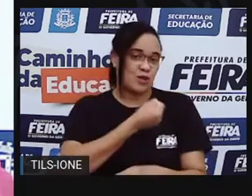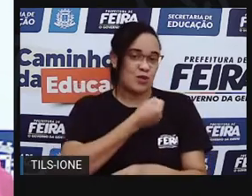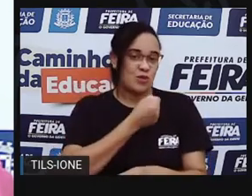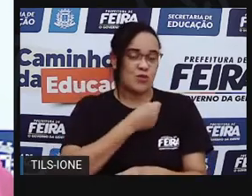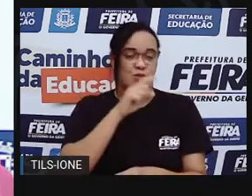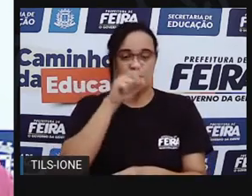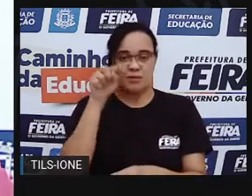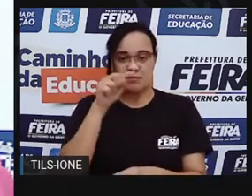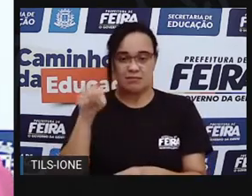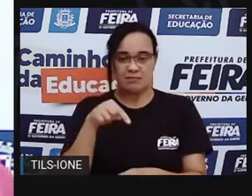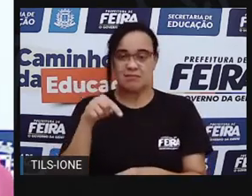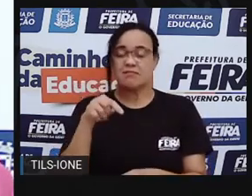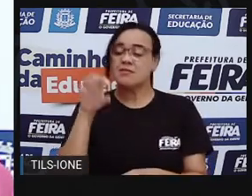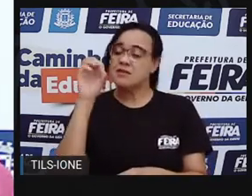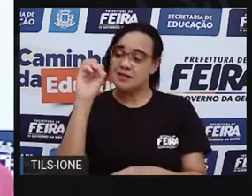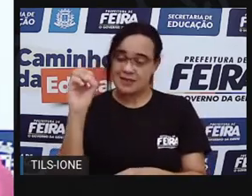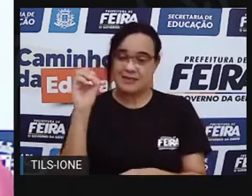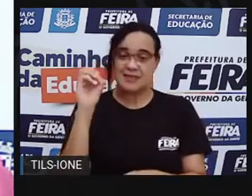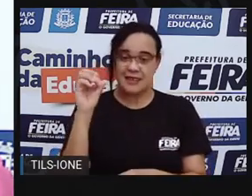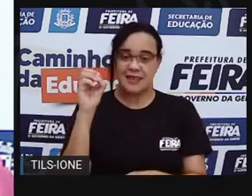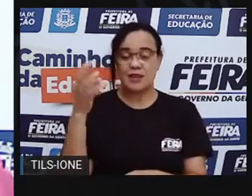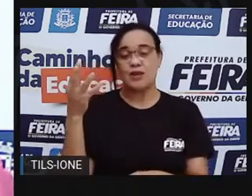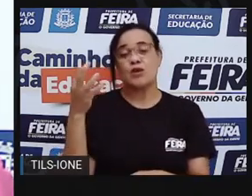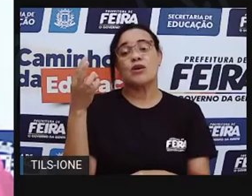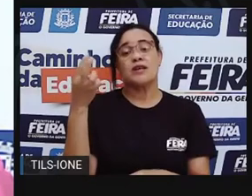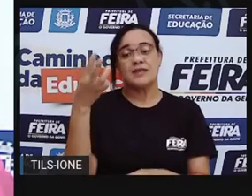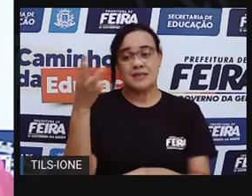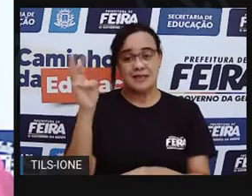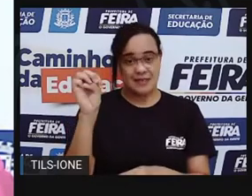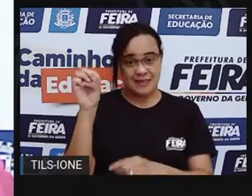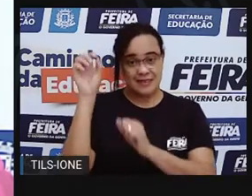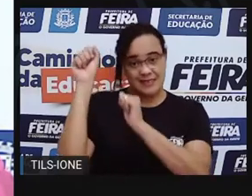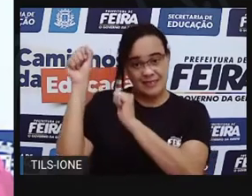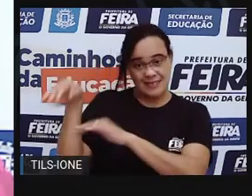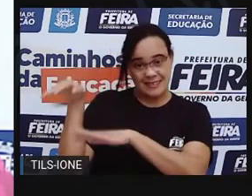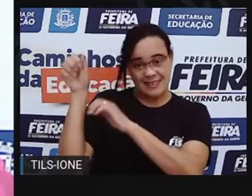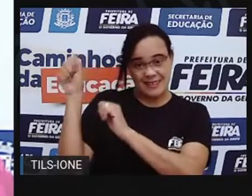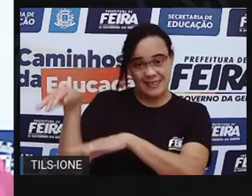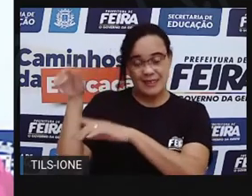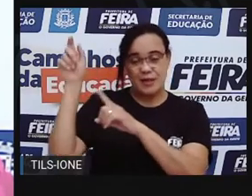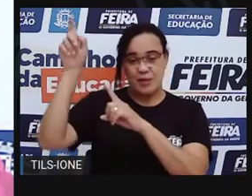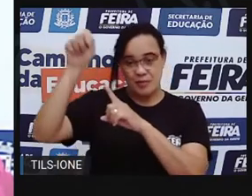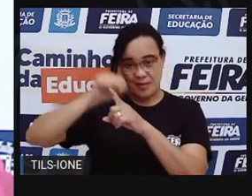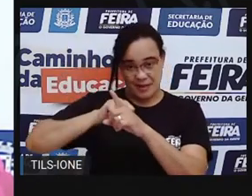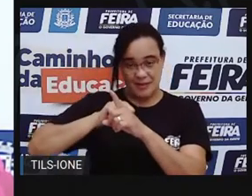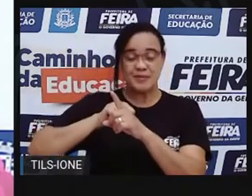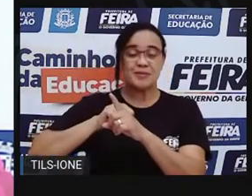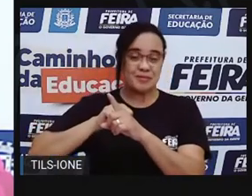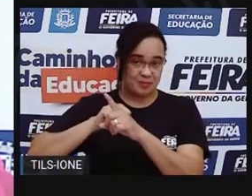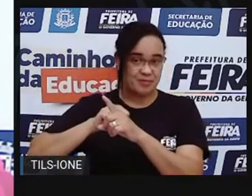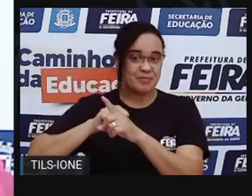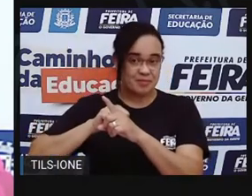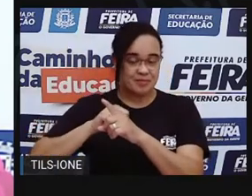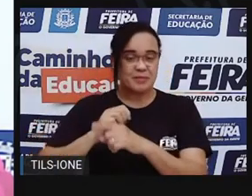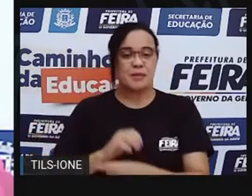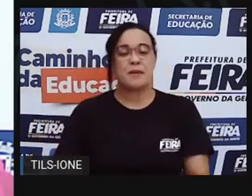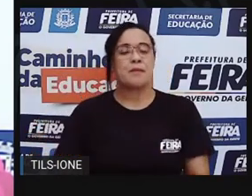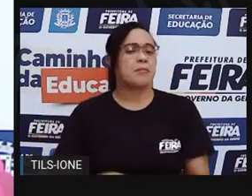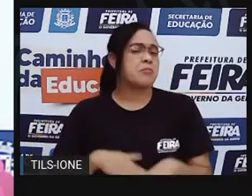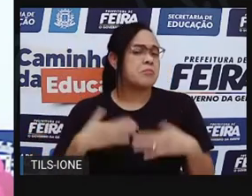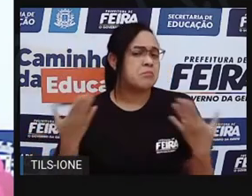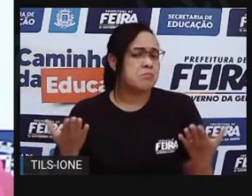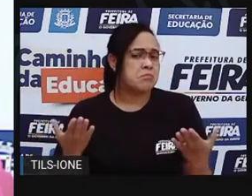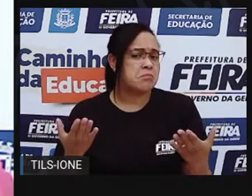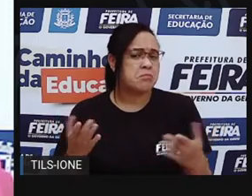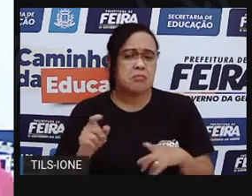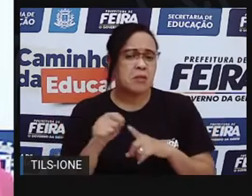número 0. E setembro, o número... Qual que é o número do mês de setembro? É o mês